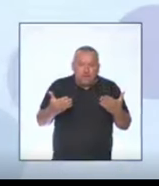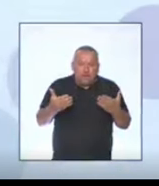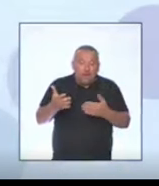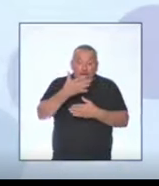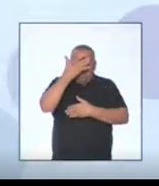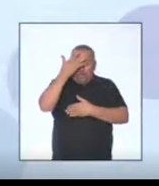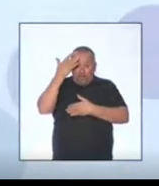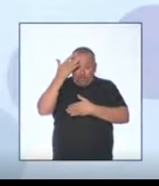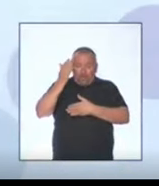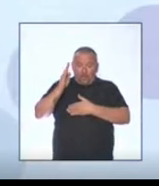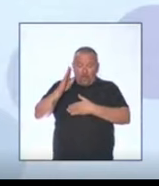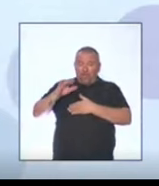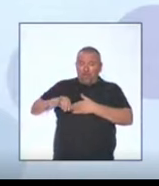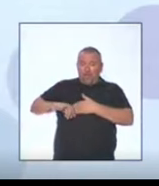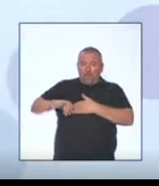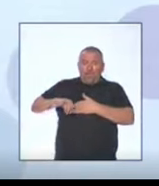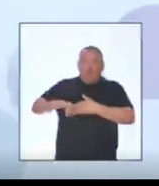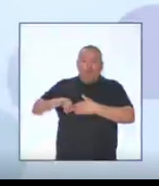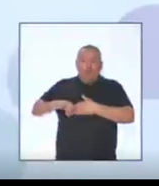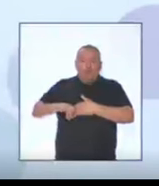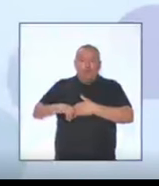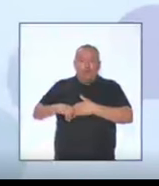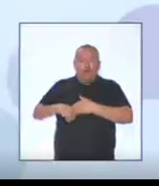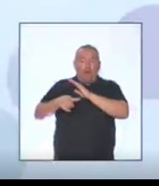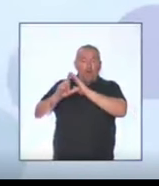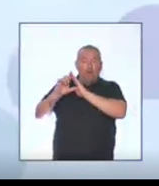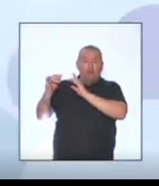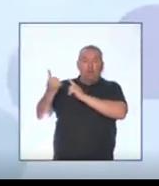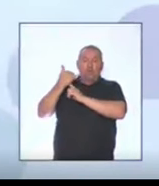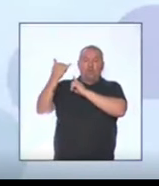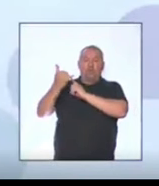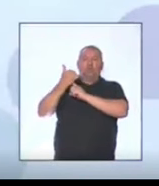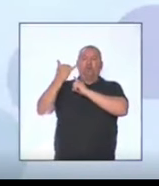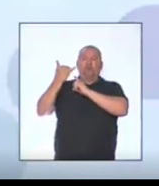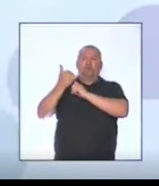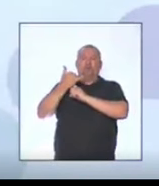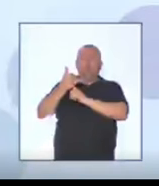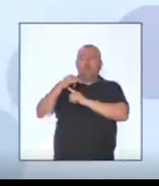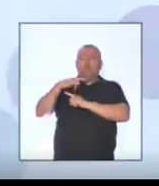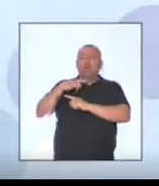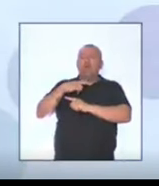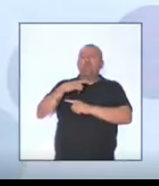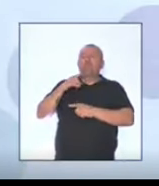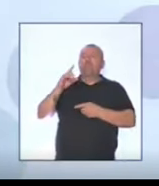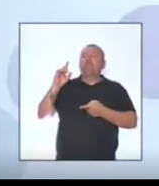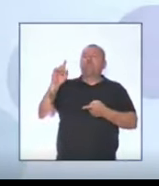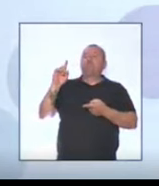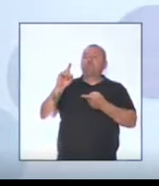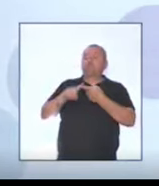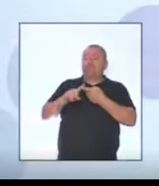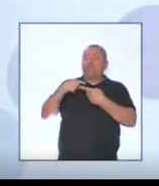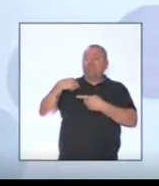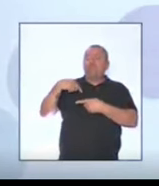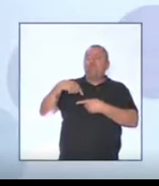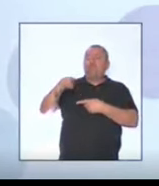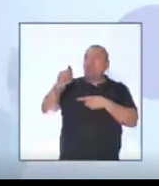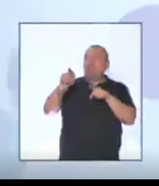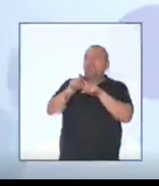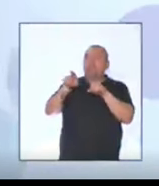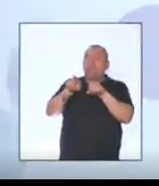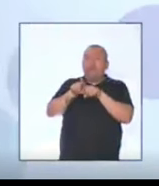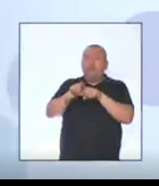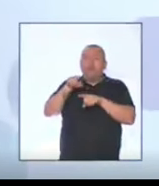sofreu em algum momento o cyberbullying ou bullying. E ele tende então para uma prática de revidar. E